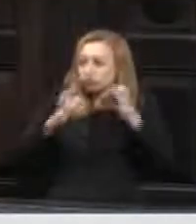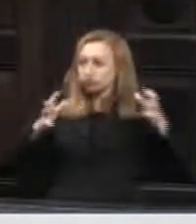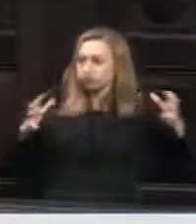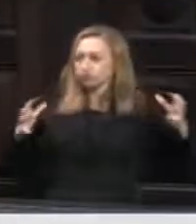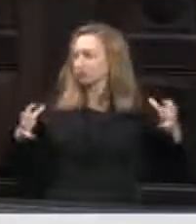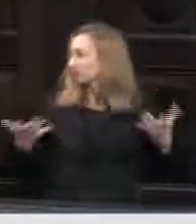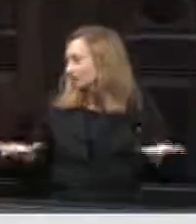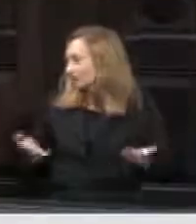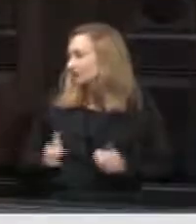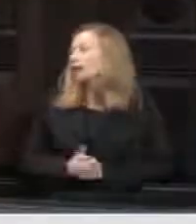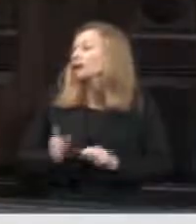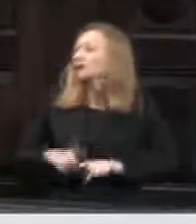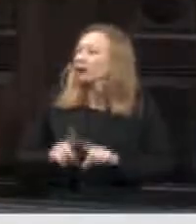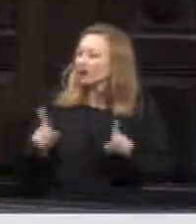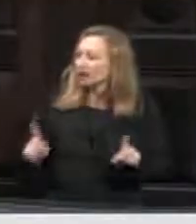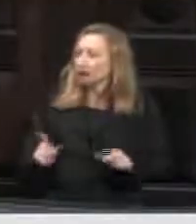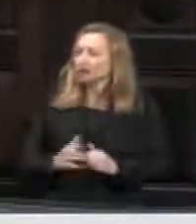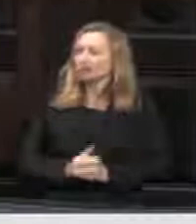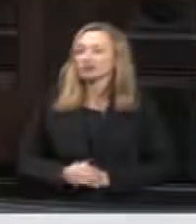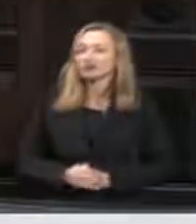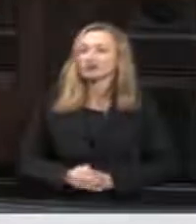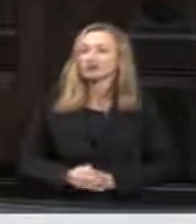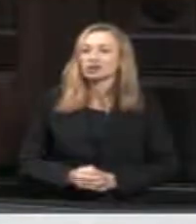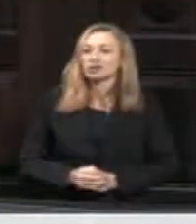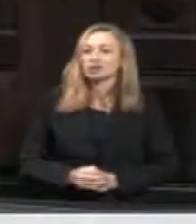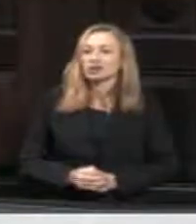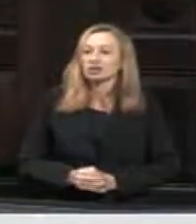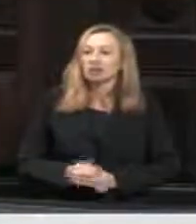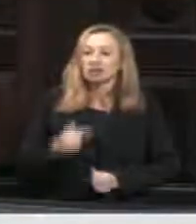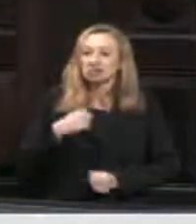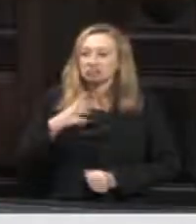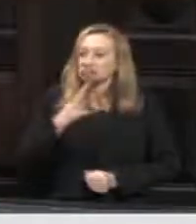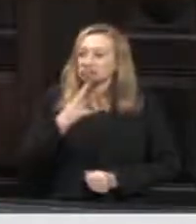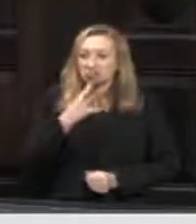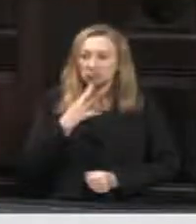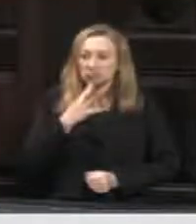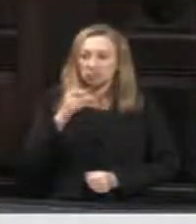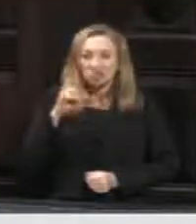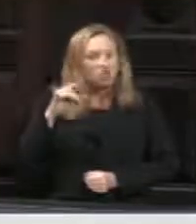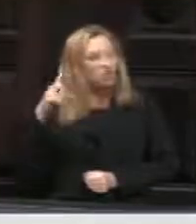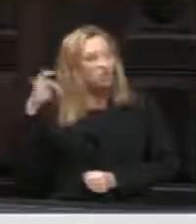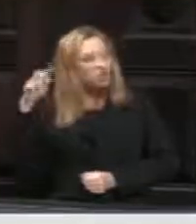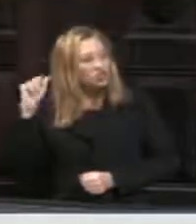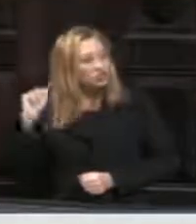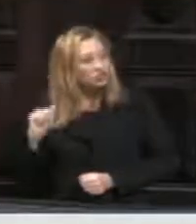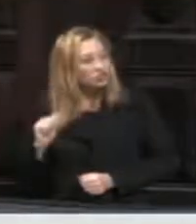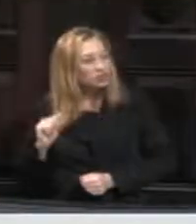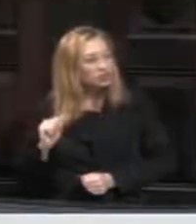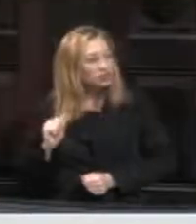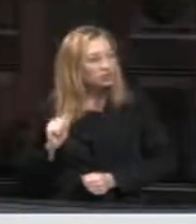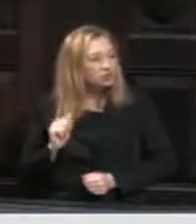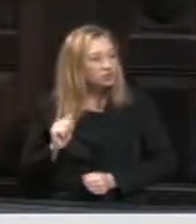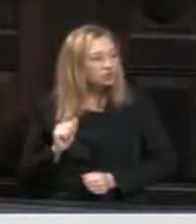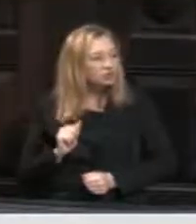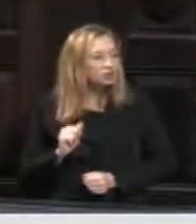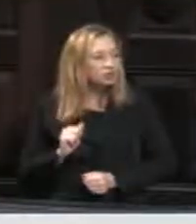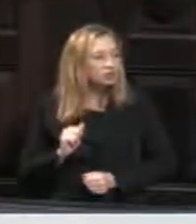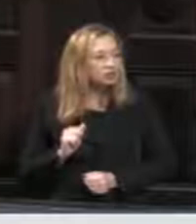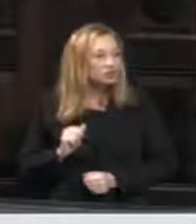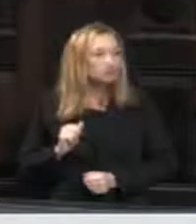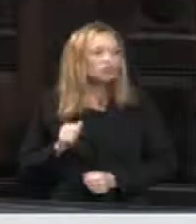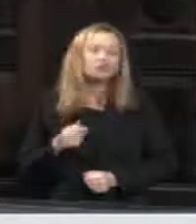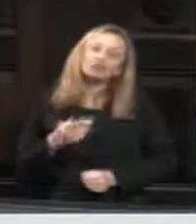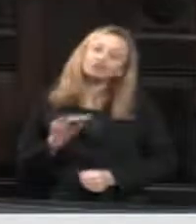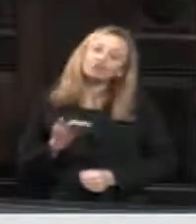imensos. Mas eu não conheço ideologicamente, e sendo